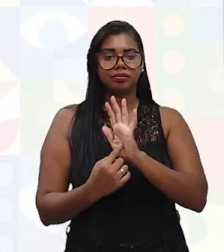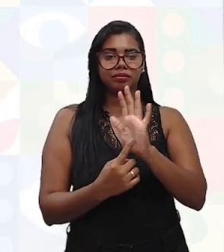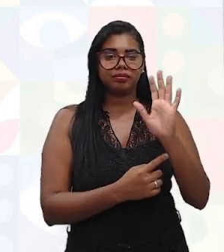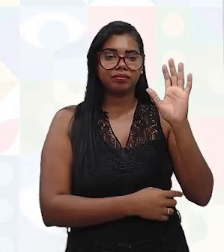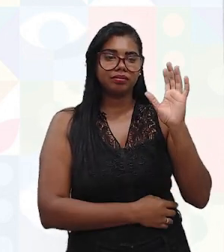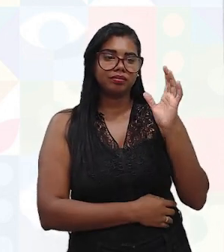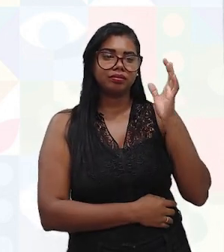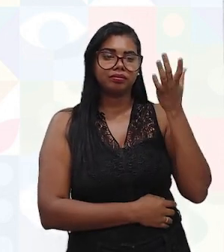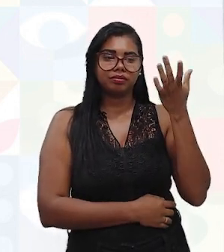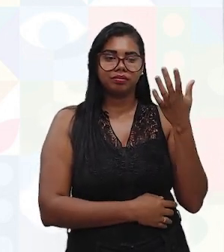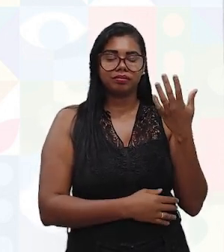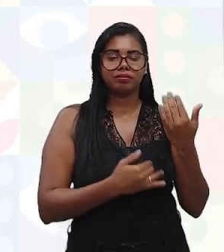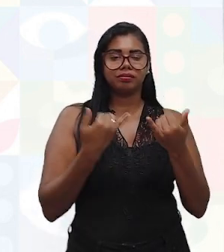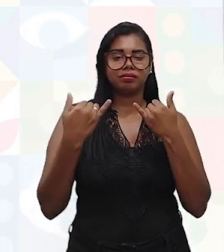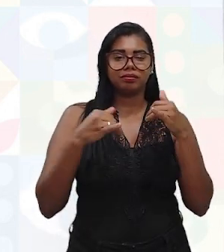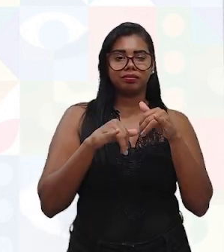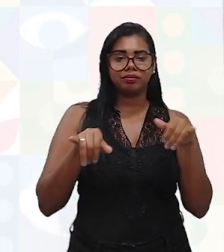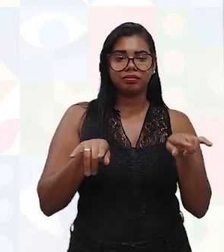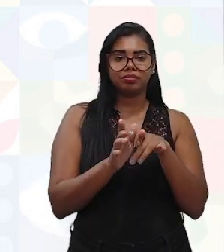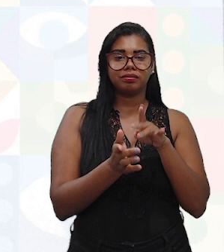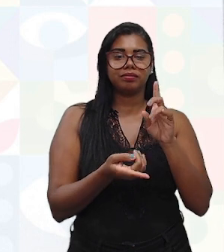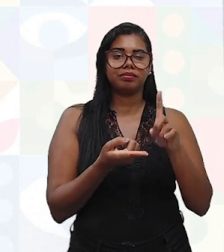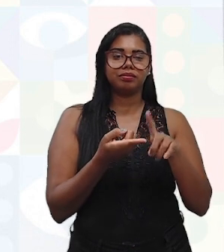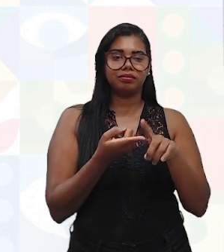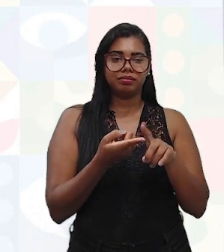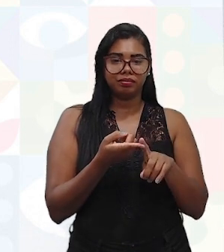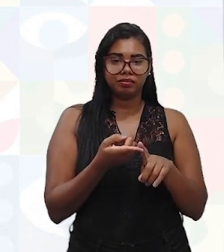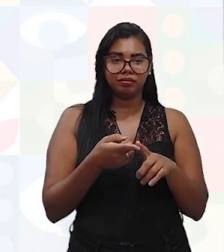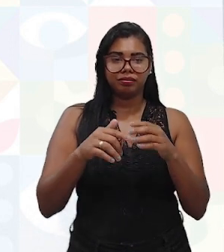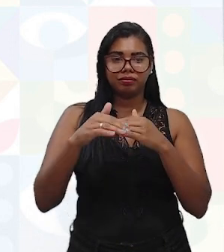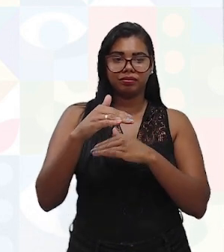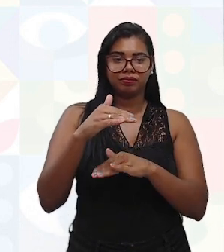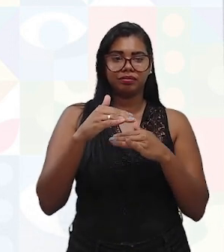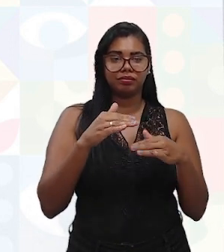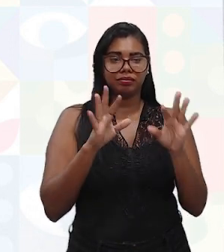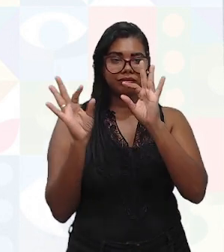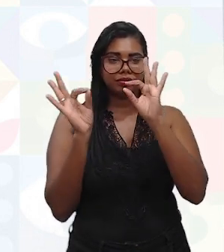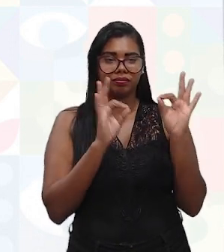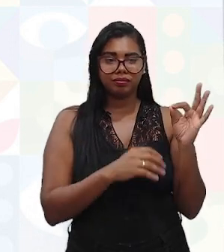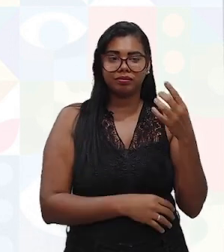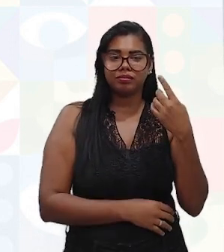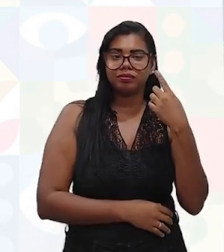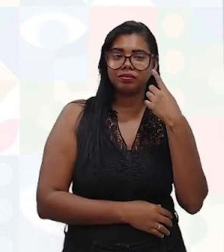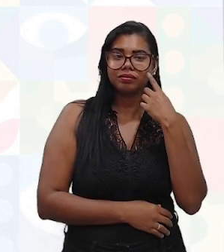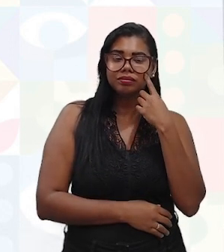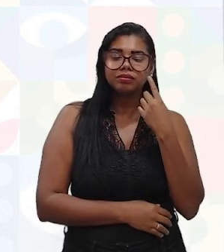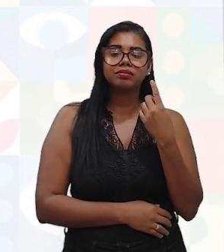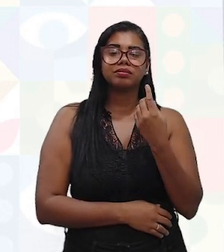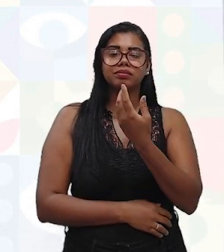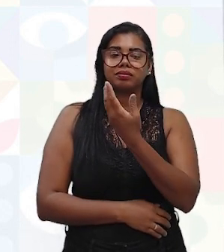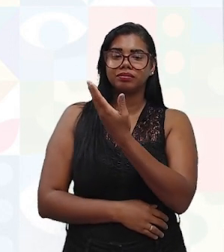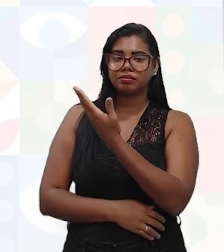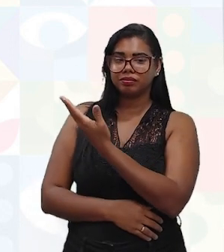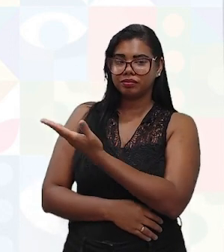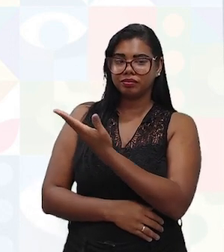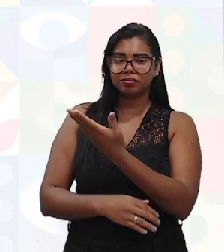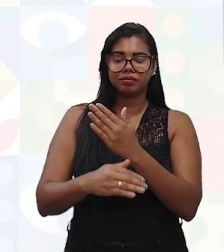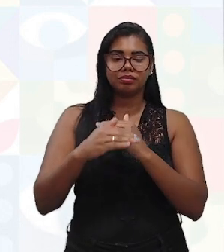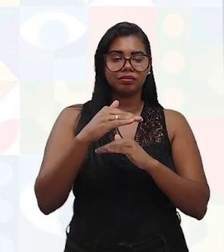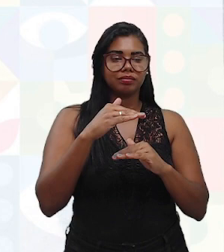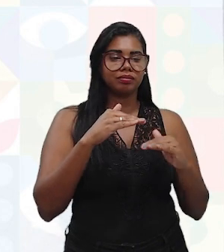decisões informadas e eficazes na gestão de estoques, visando equilibrar a disponibilidade dos